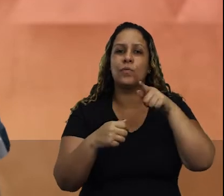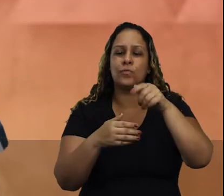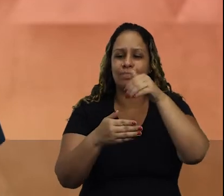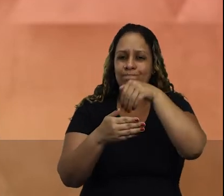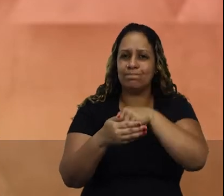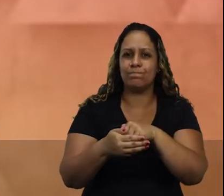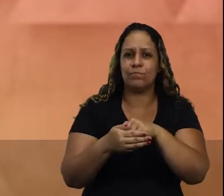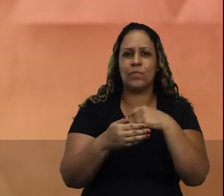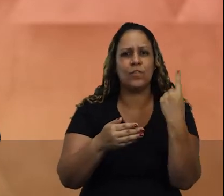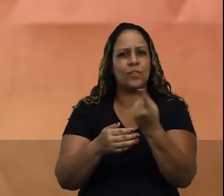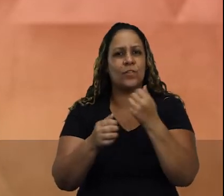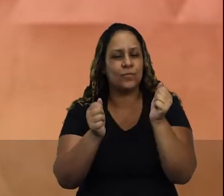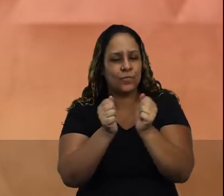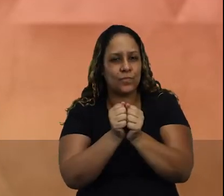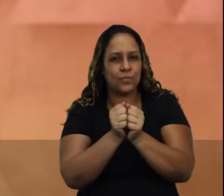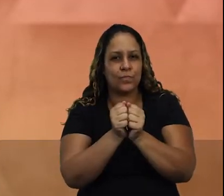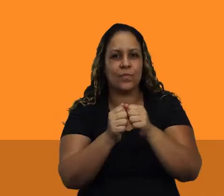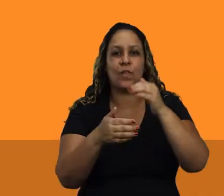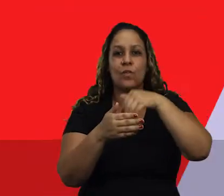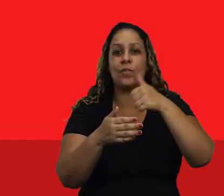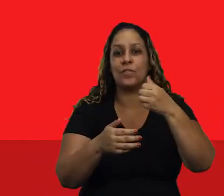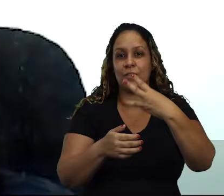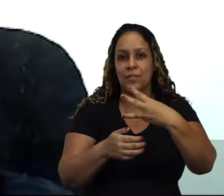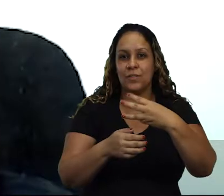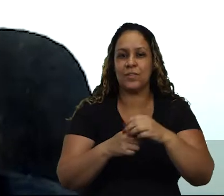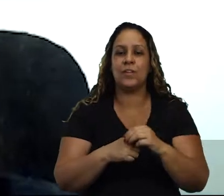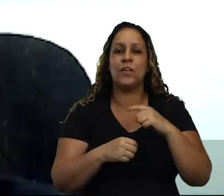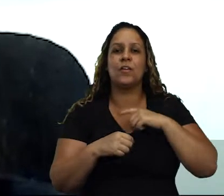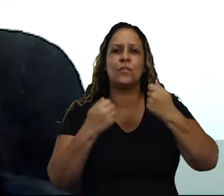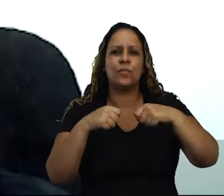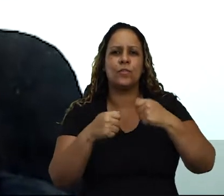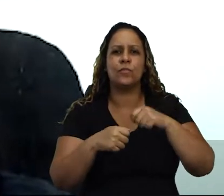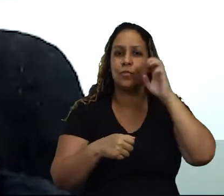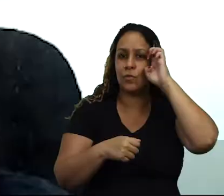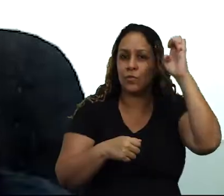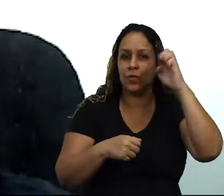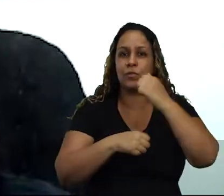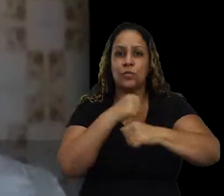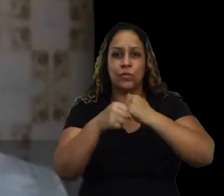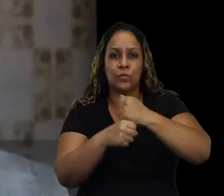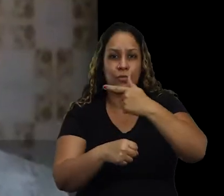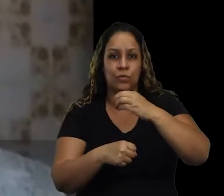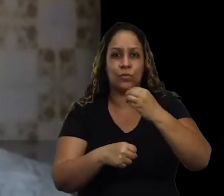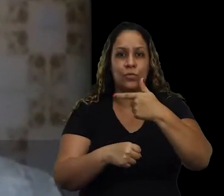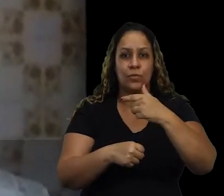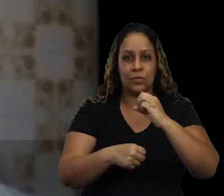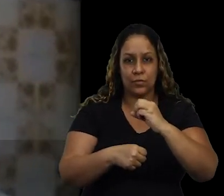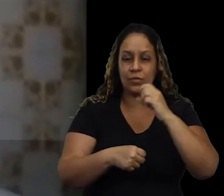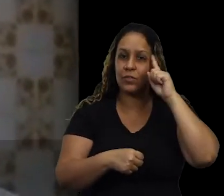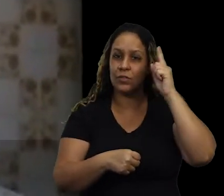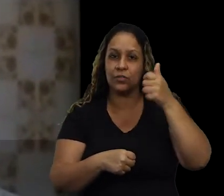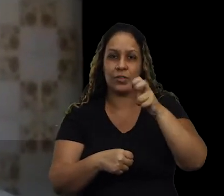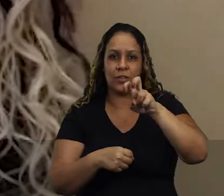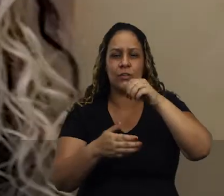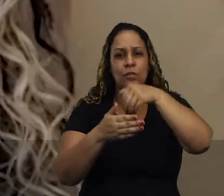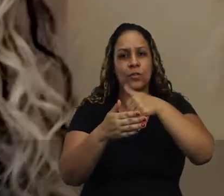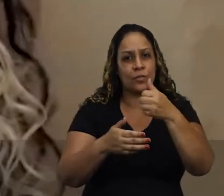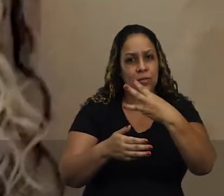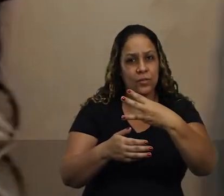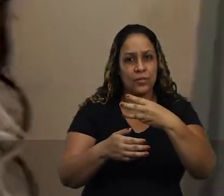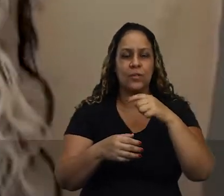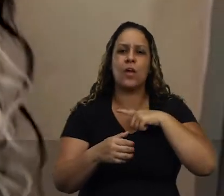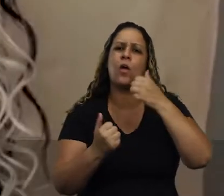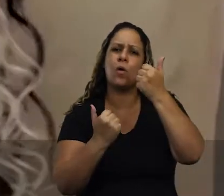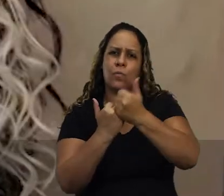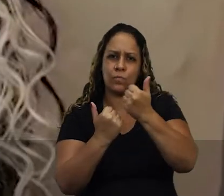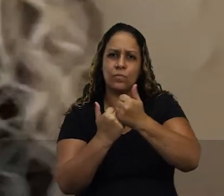voto. Vamos juntos. Vote 13. Estou com Edinho para prefeito em 2020. Dia 15 a gente vai votar 13. Eu